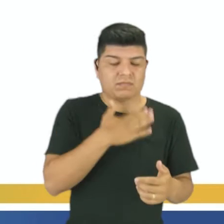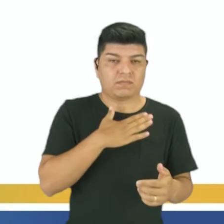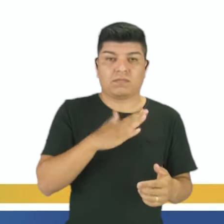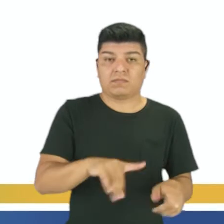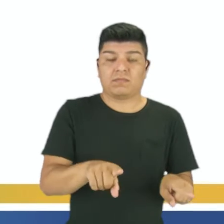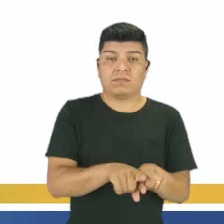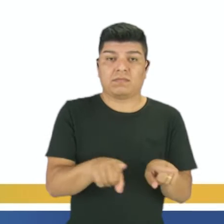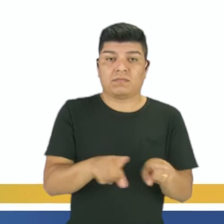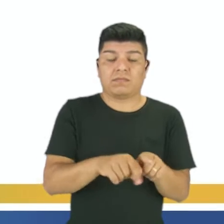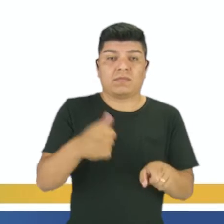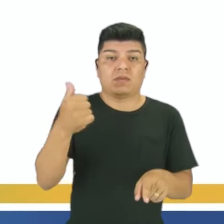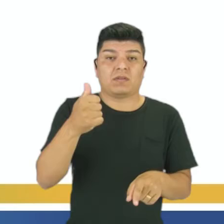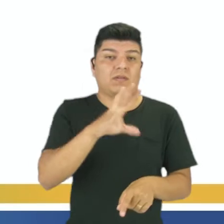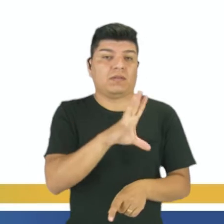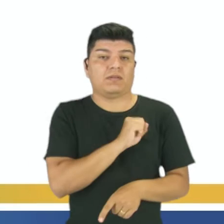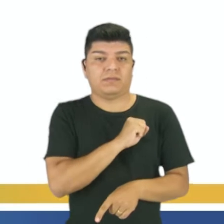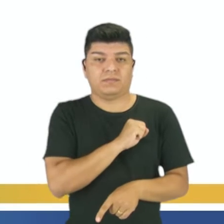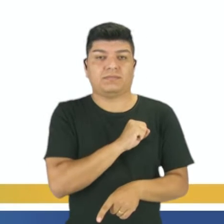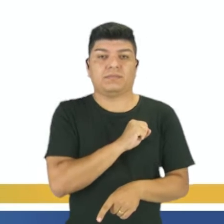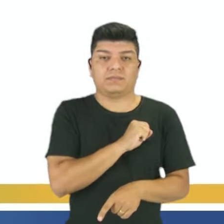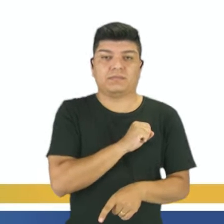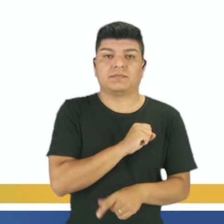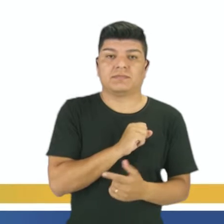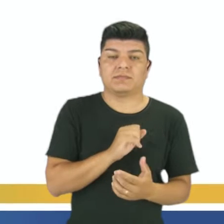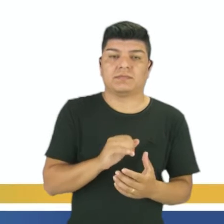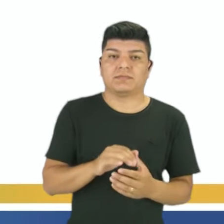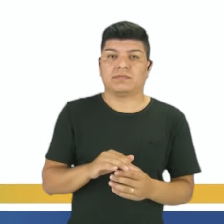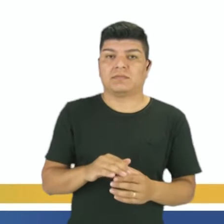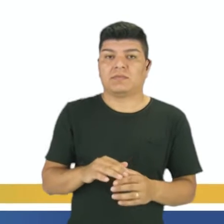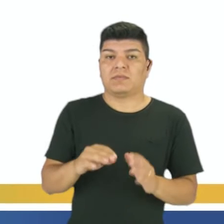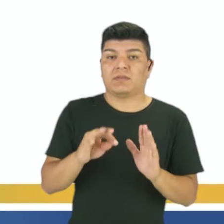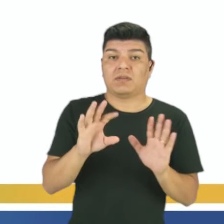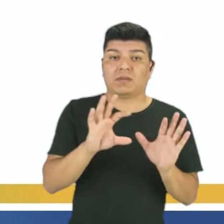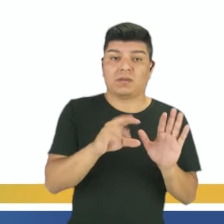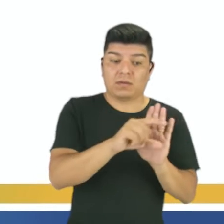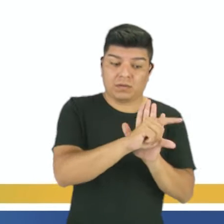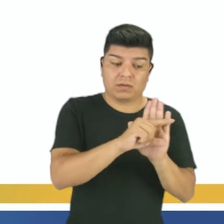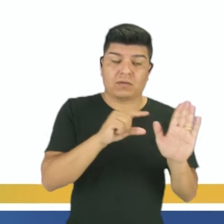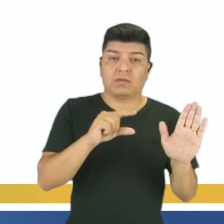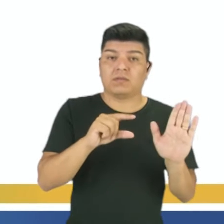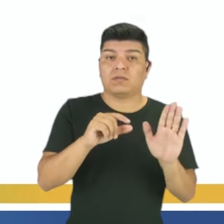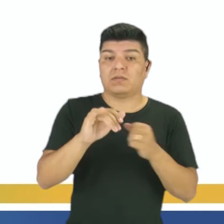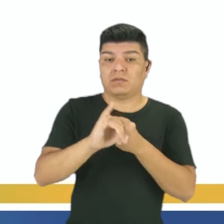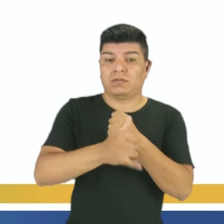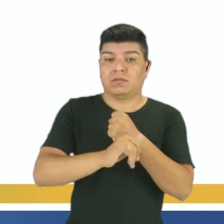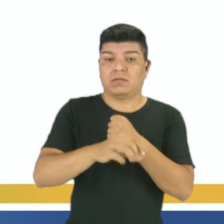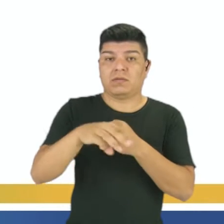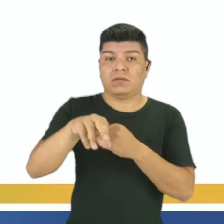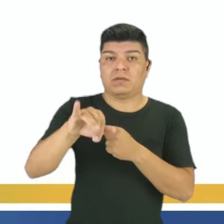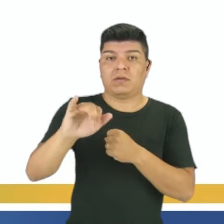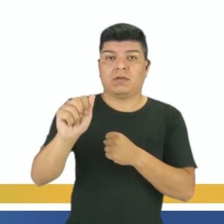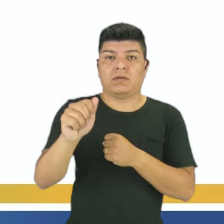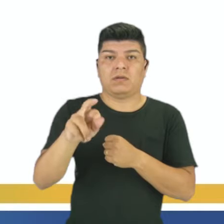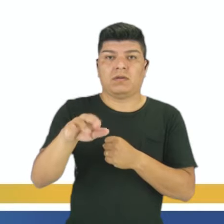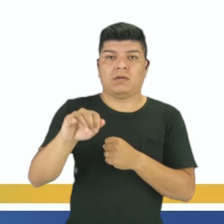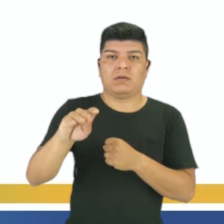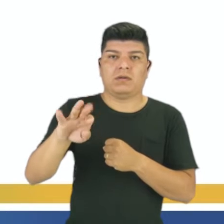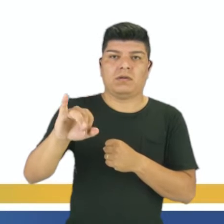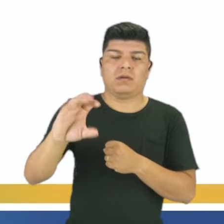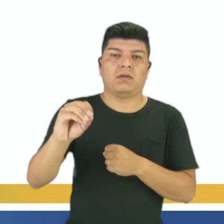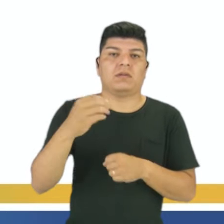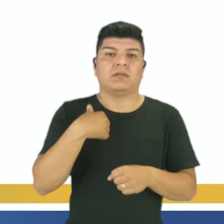ou o seu primeiro amor. Então, aqui é um trecho da crônica de Maria Ribeiro para a revista